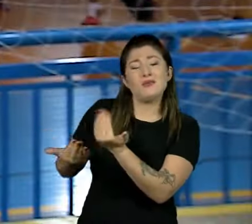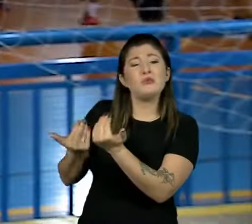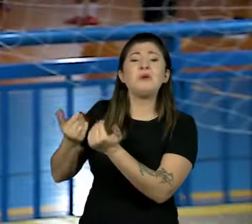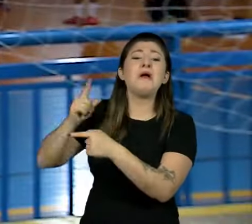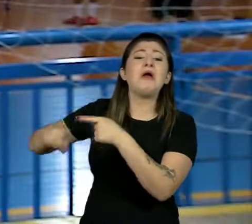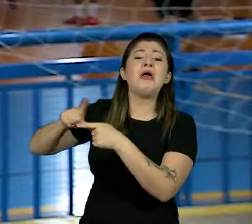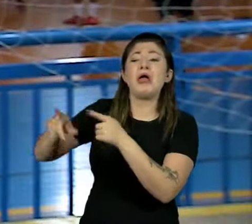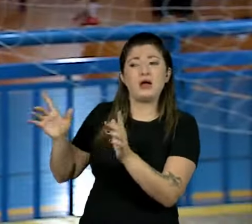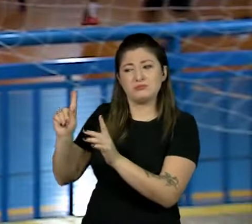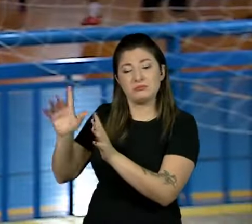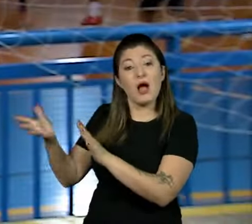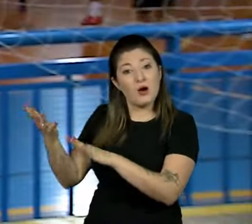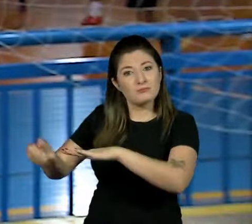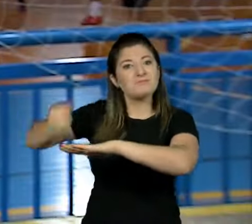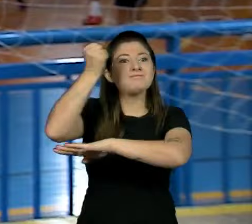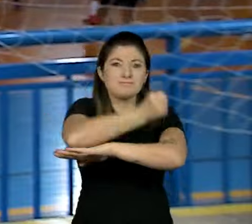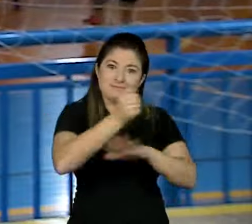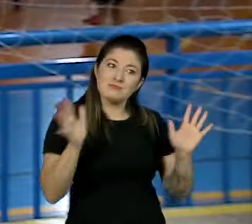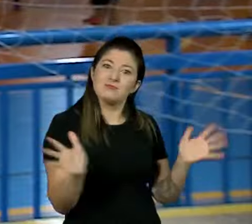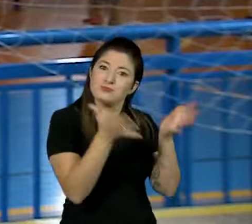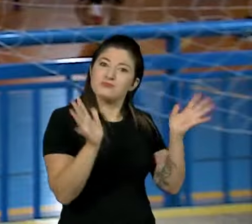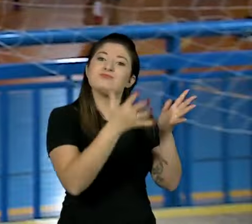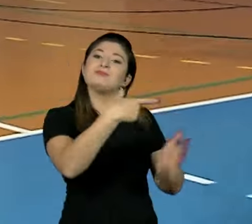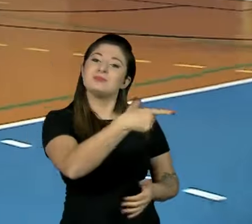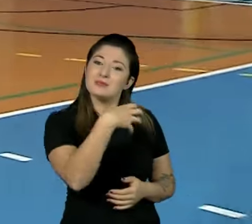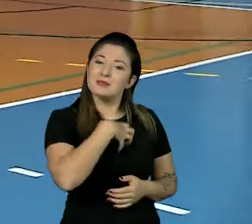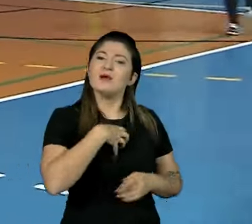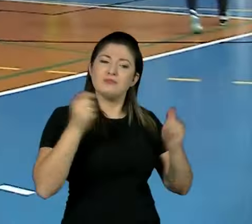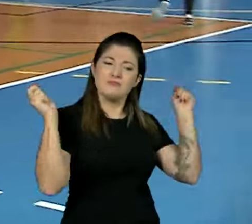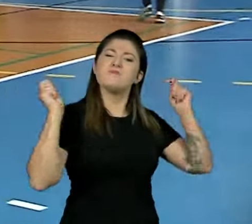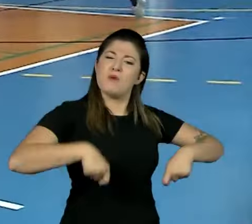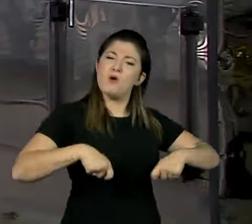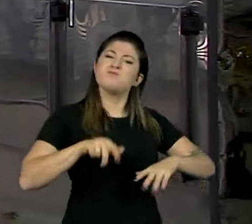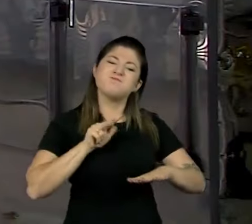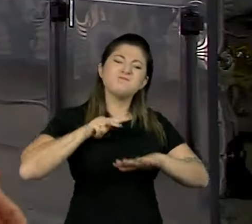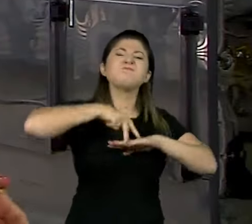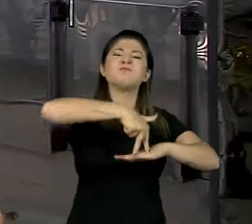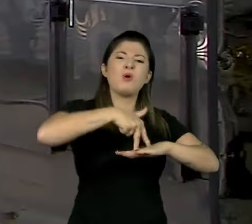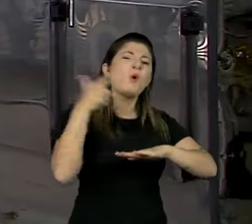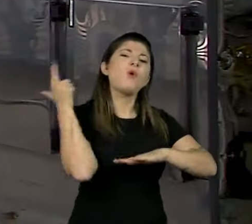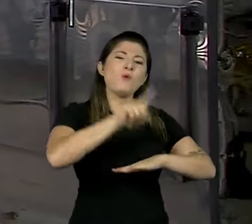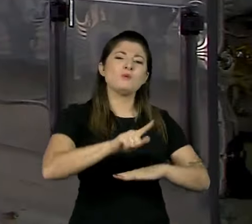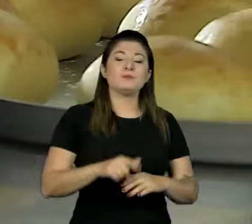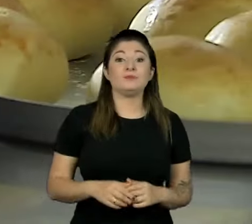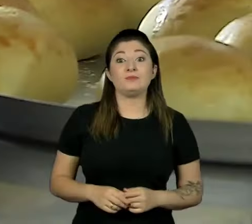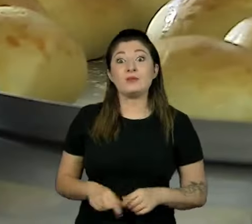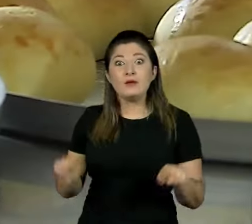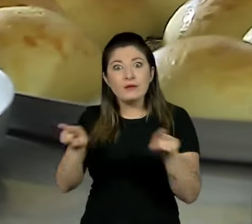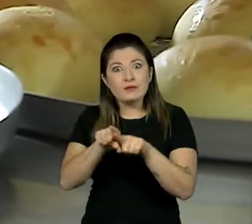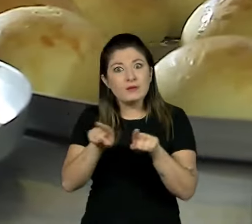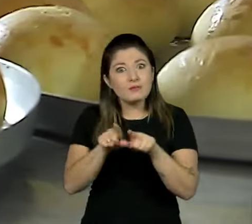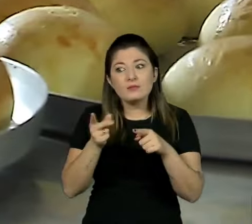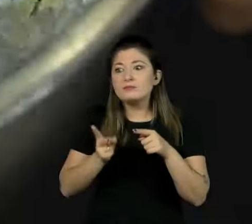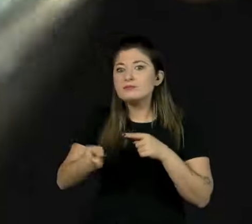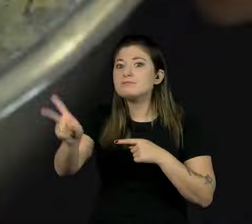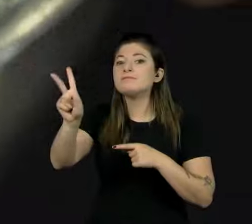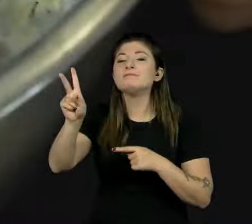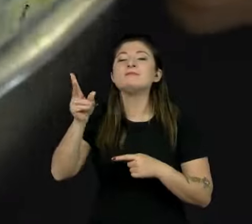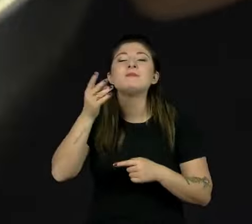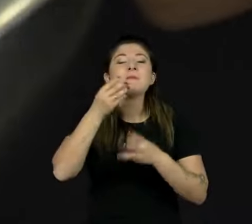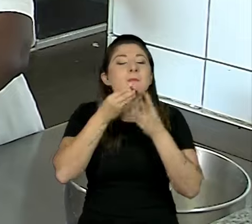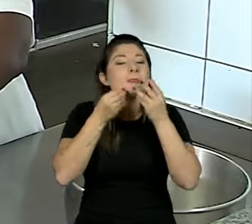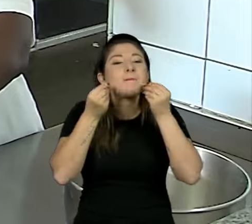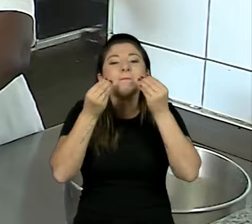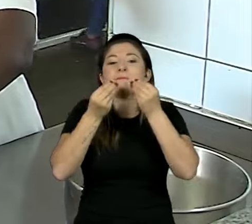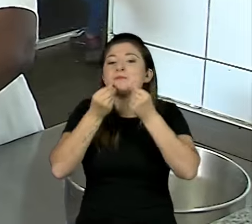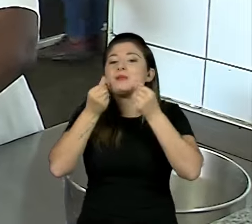essas mulheres esse sentimento de eu posso, eu consigo. E ainda um projeto saboroso que